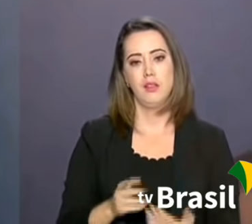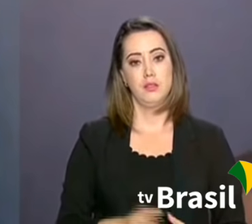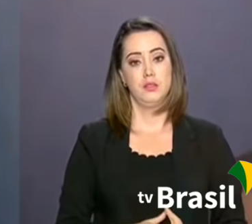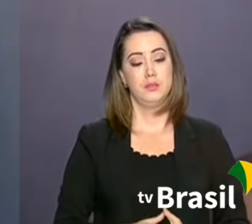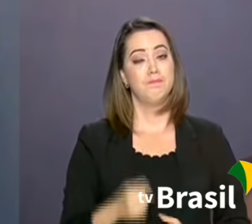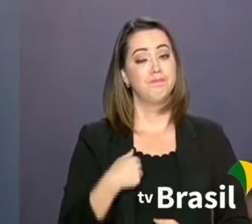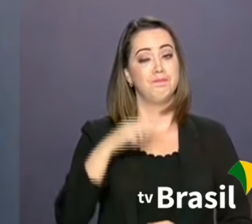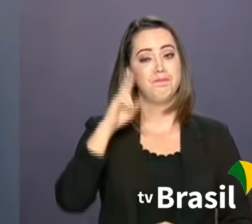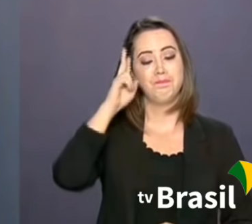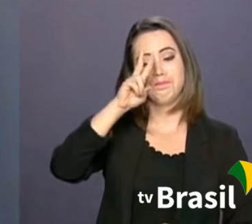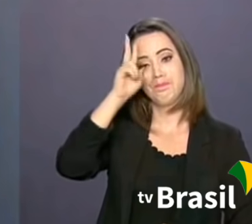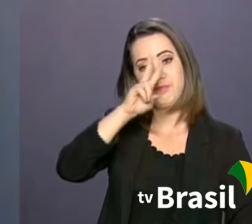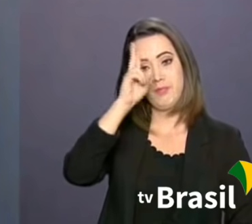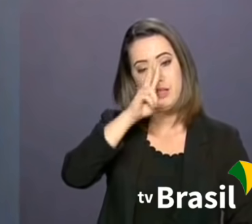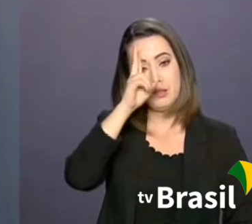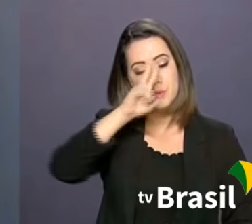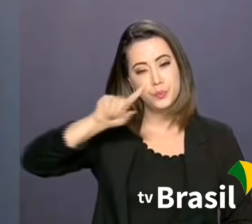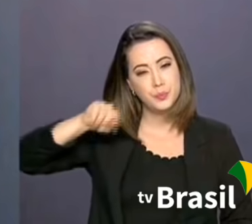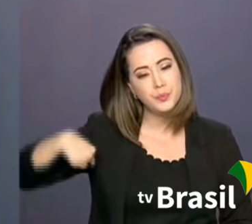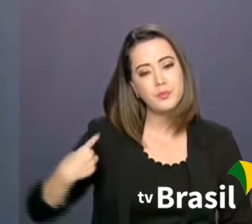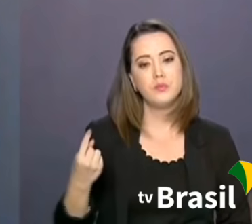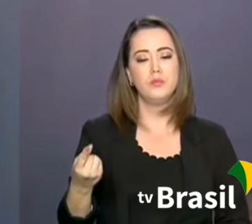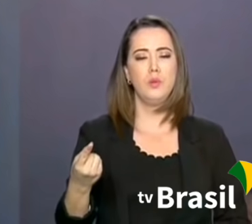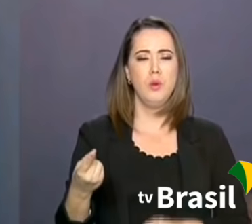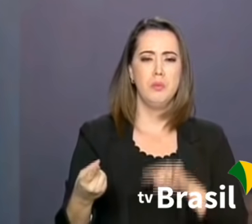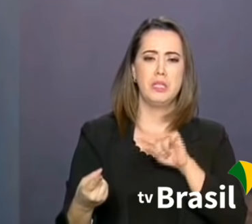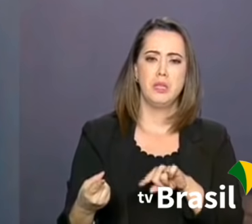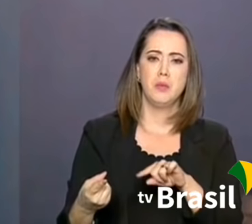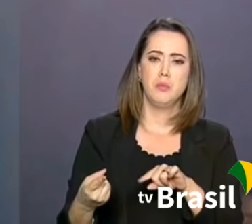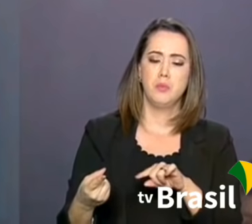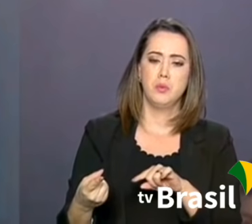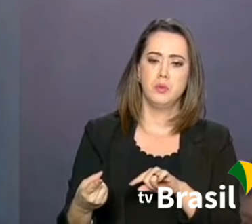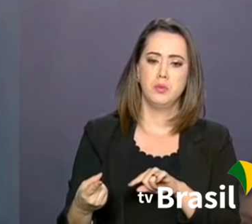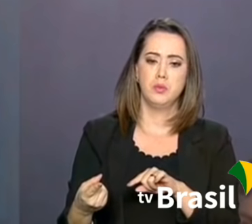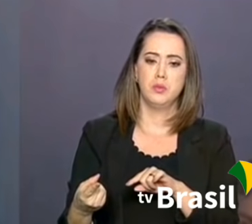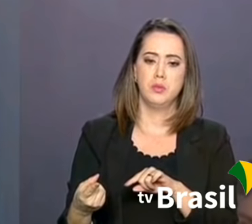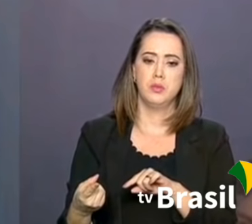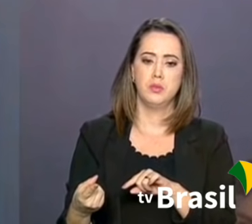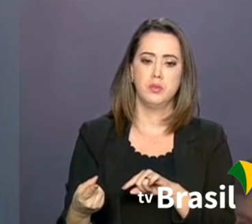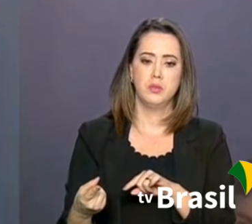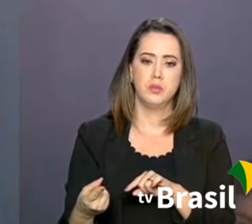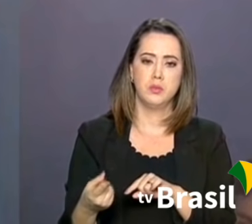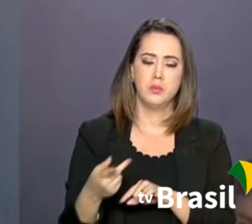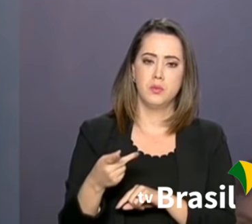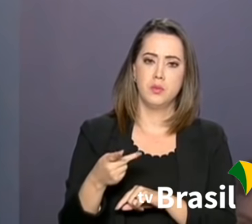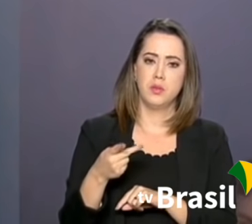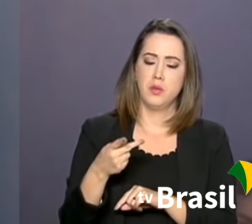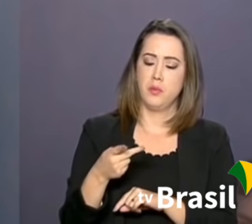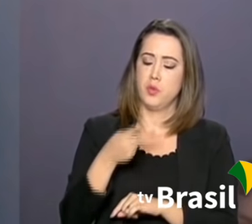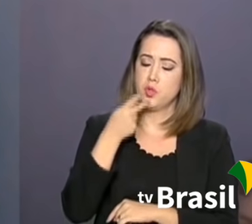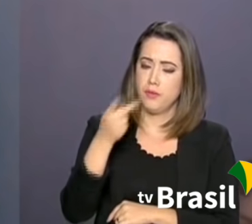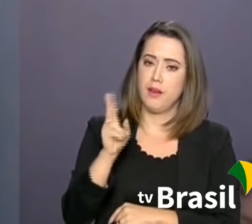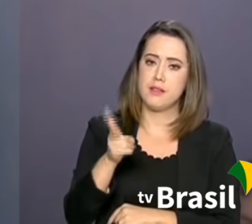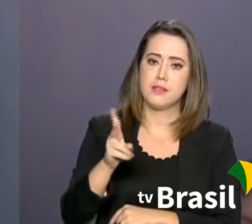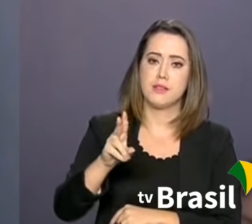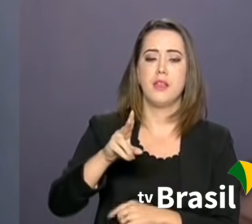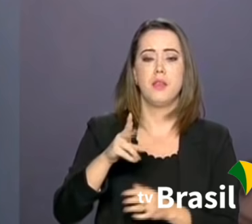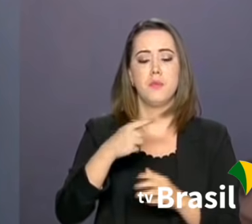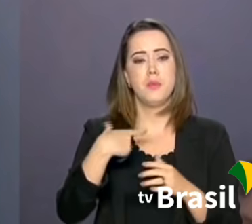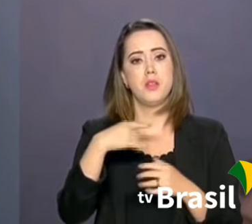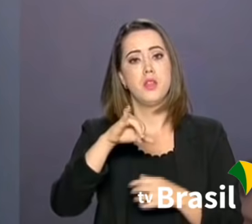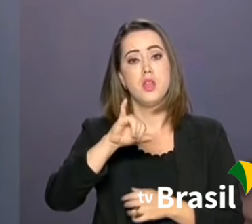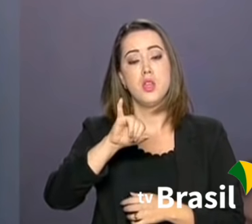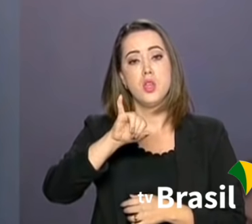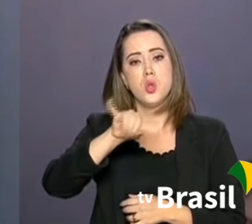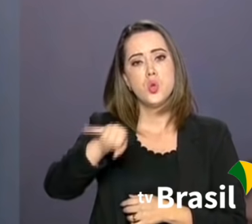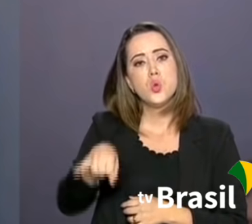vez, depois de declamar praticamente o bordão, João 8,32, e